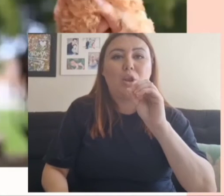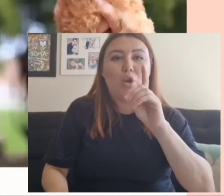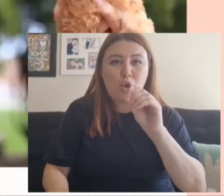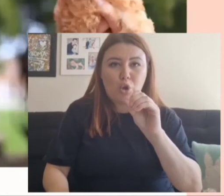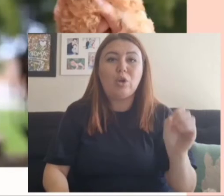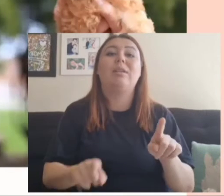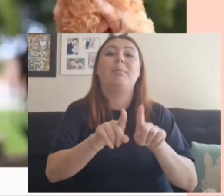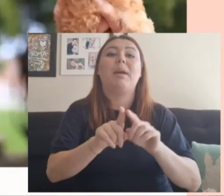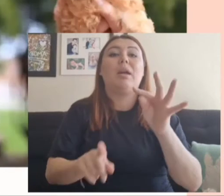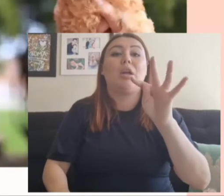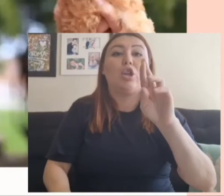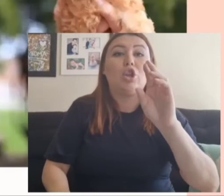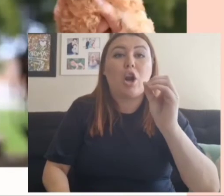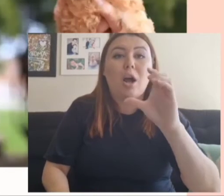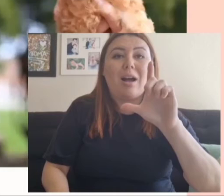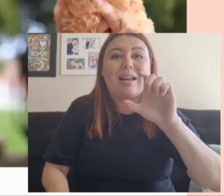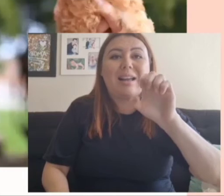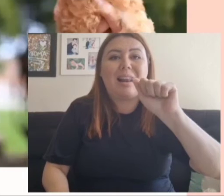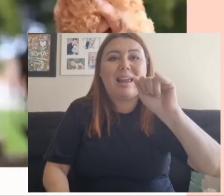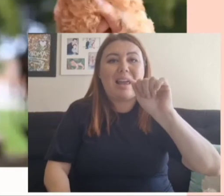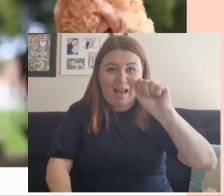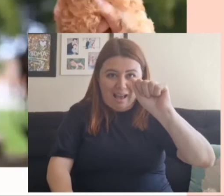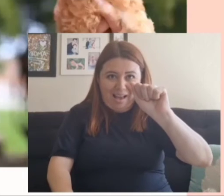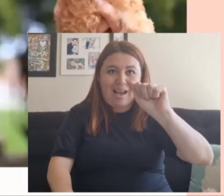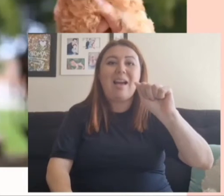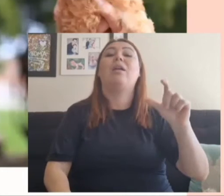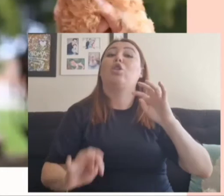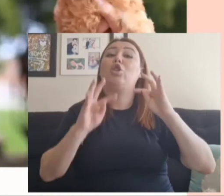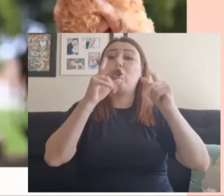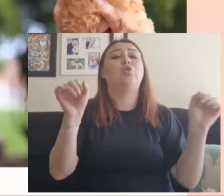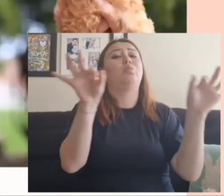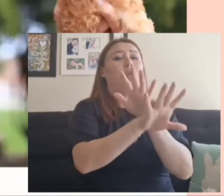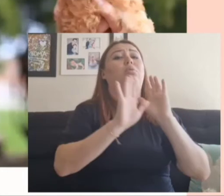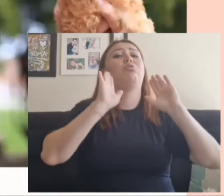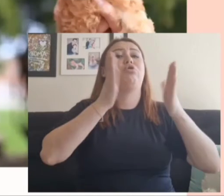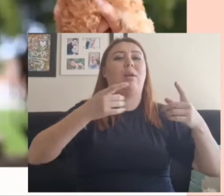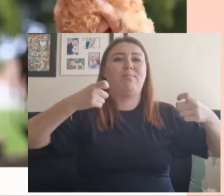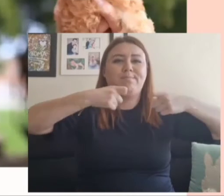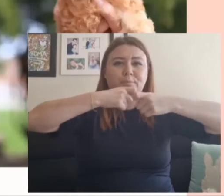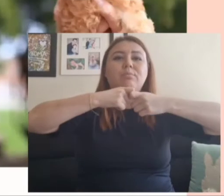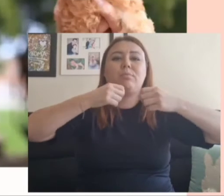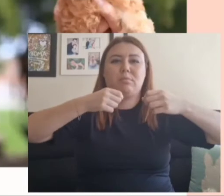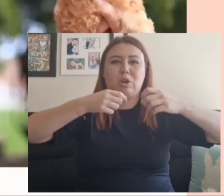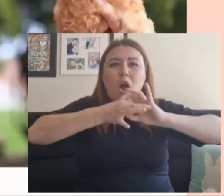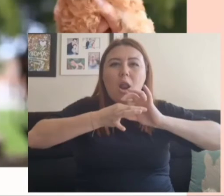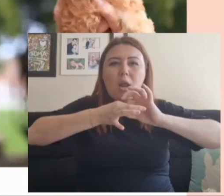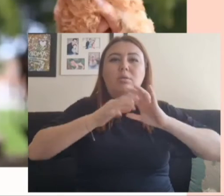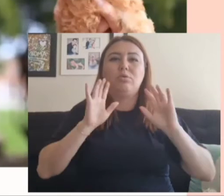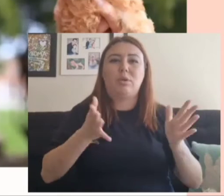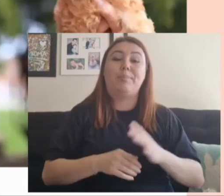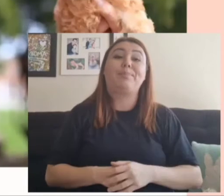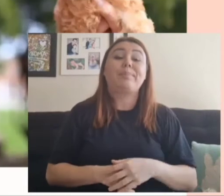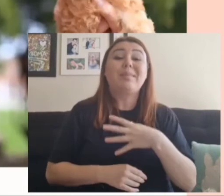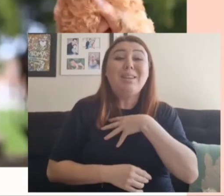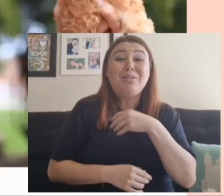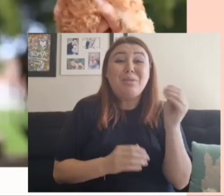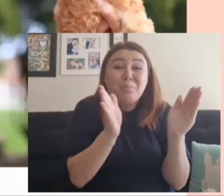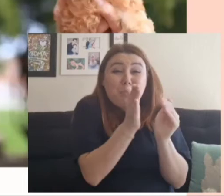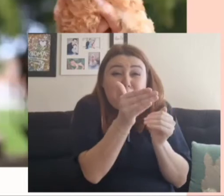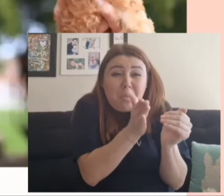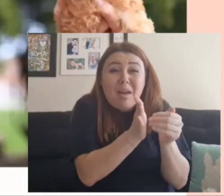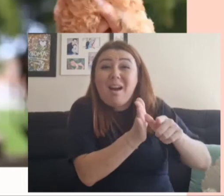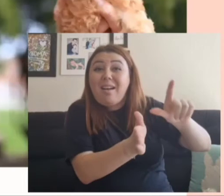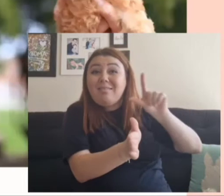Em filhotes antes das 8 semanas de idade, que seria aquela idade que não pode ser separada da mãe, teria apenas o aparecimento dos centros